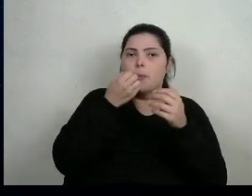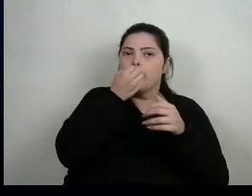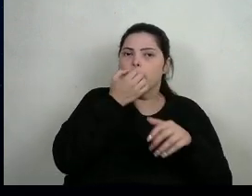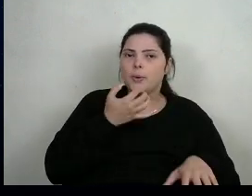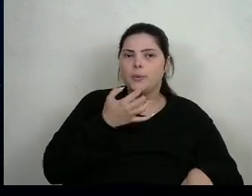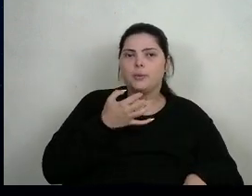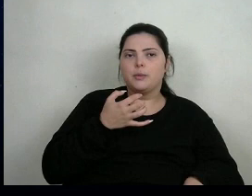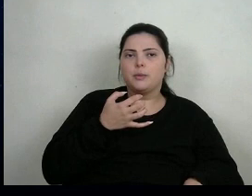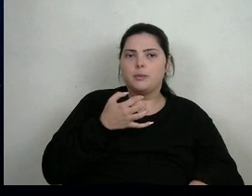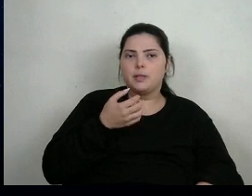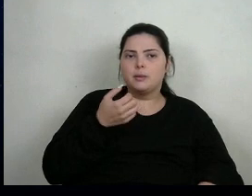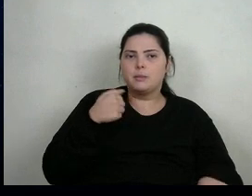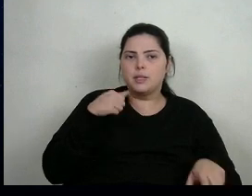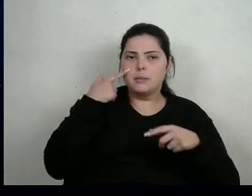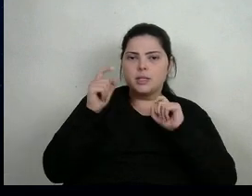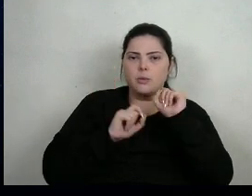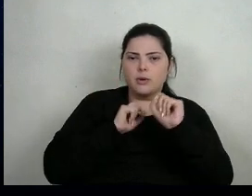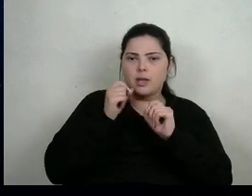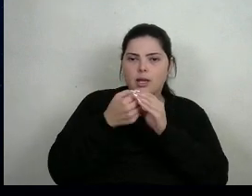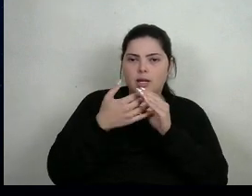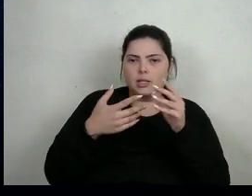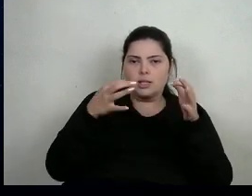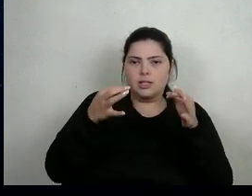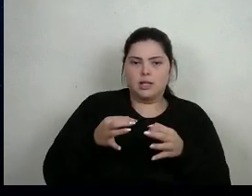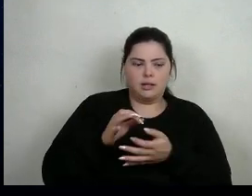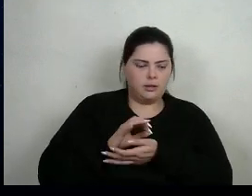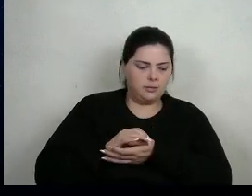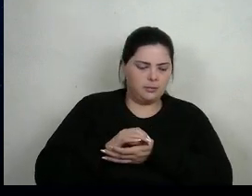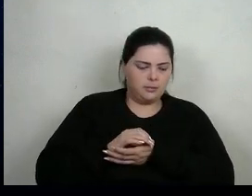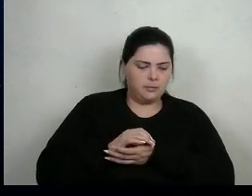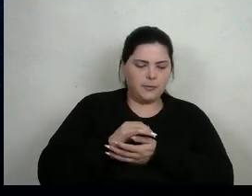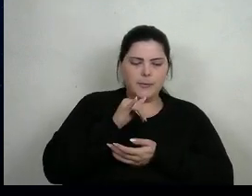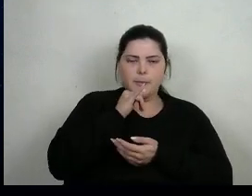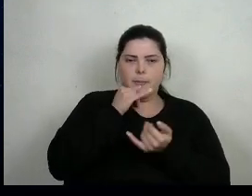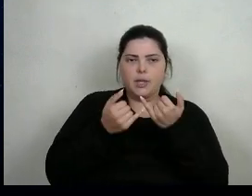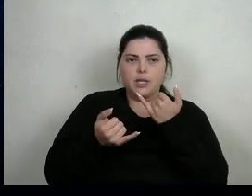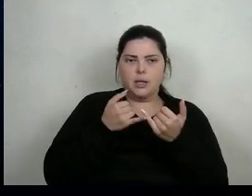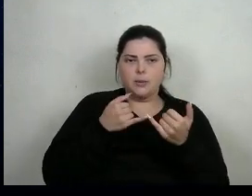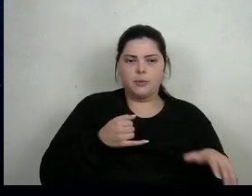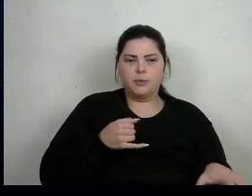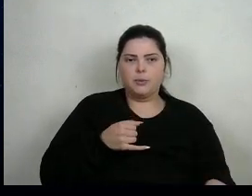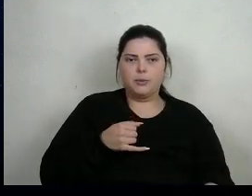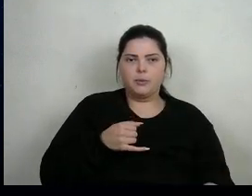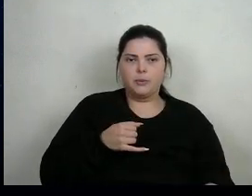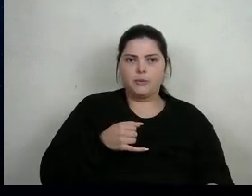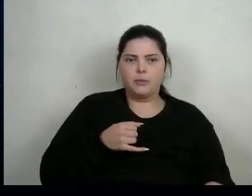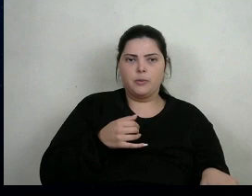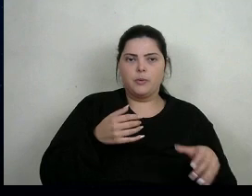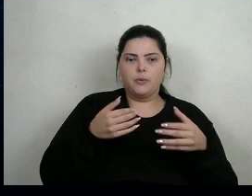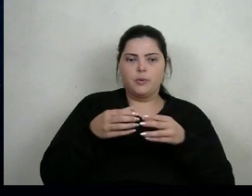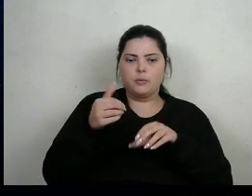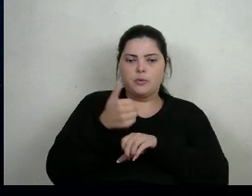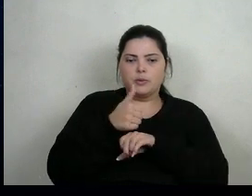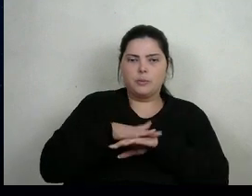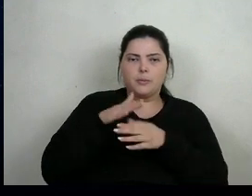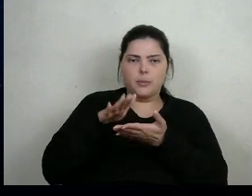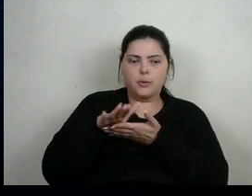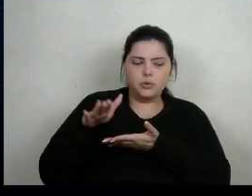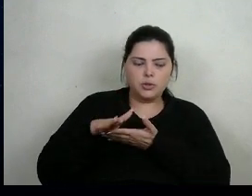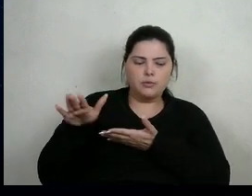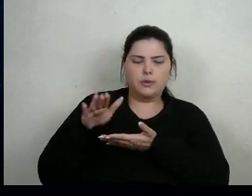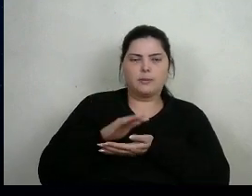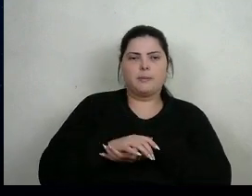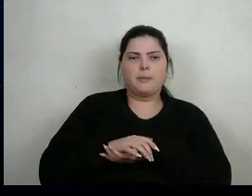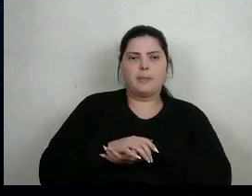leva em consideração os aspectos corretos por exemplo uma equipe mais produtiva e por enquanto